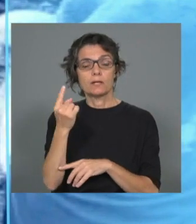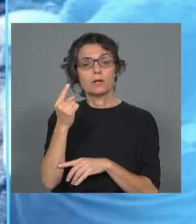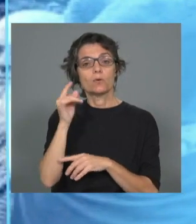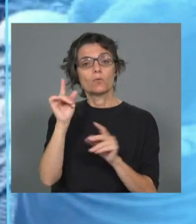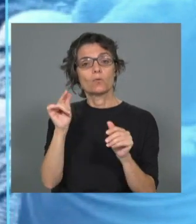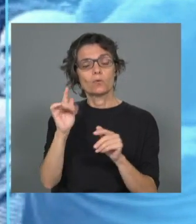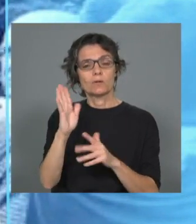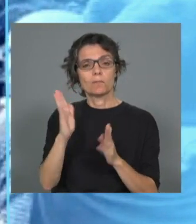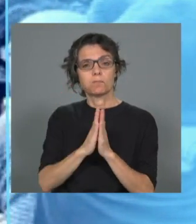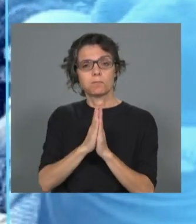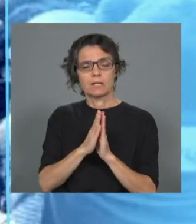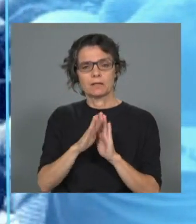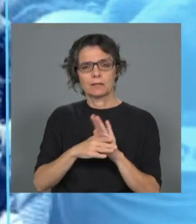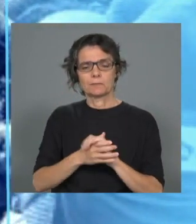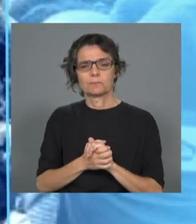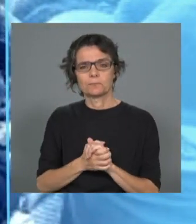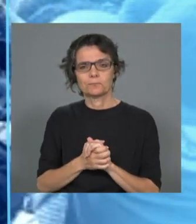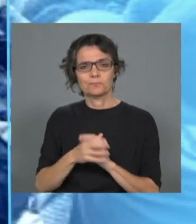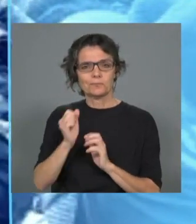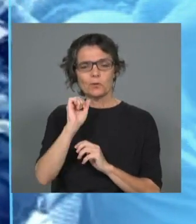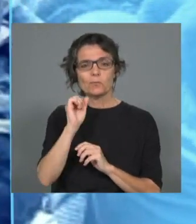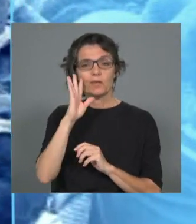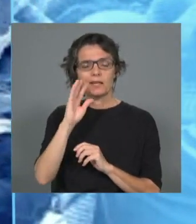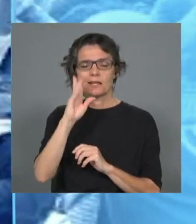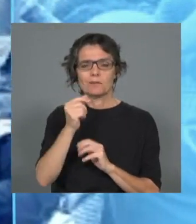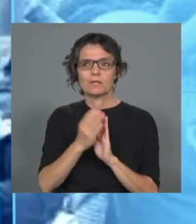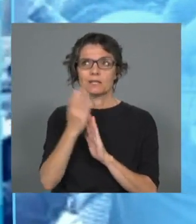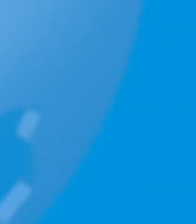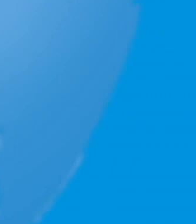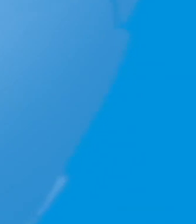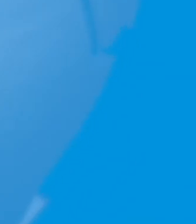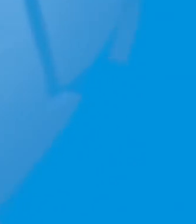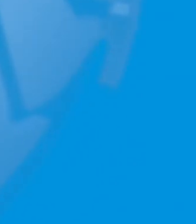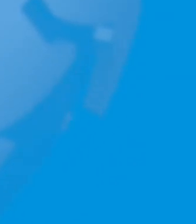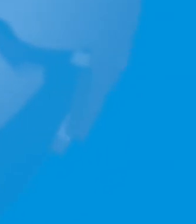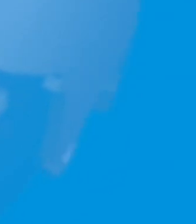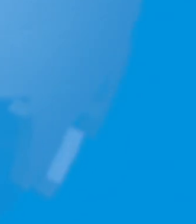rádio do programa Eclésia. Tenha uma boa tarde e até amanhã, se Deus quiser.